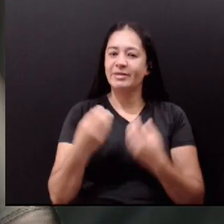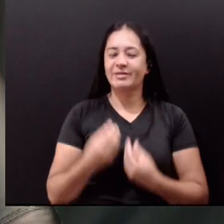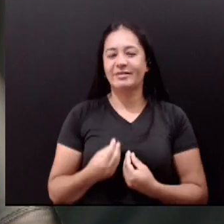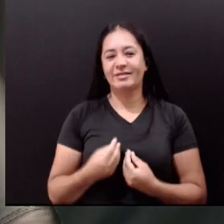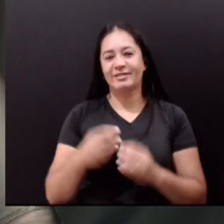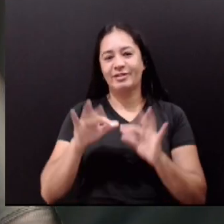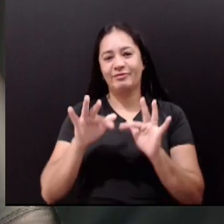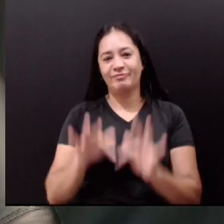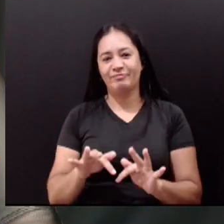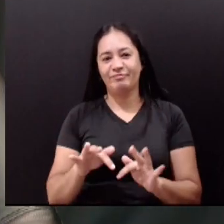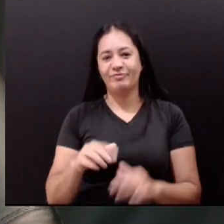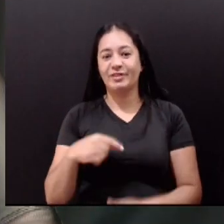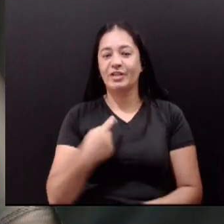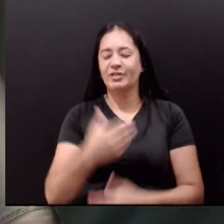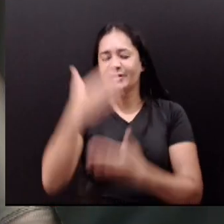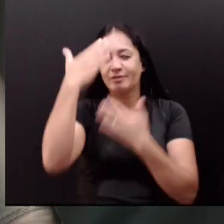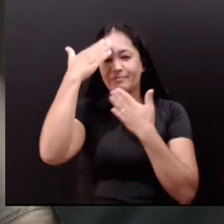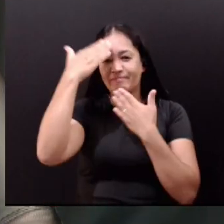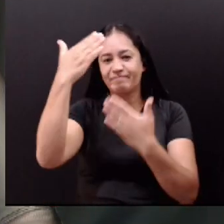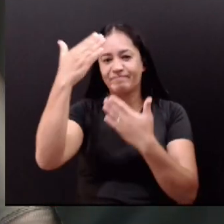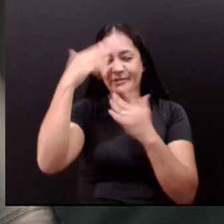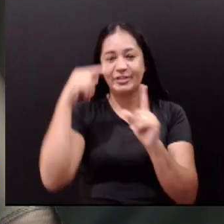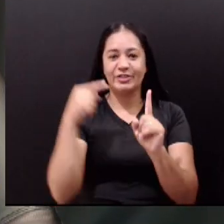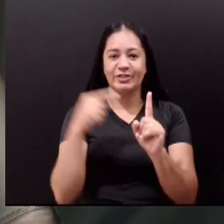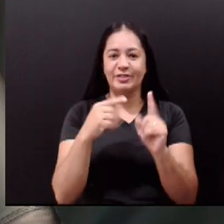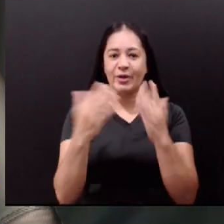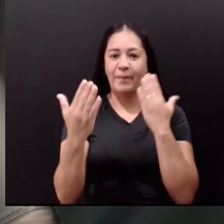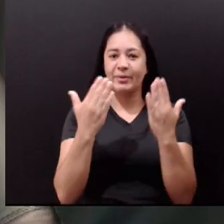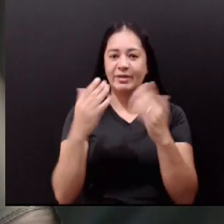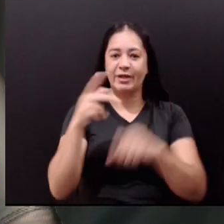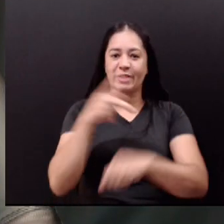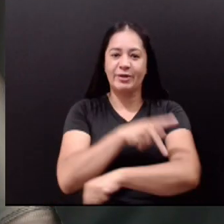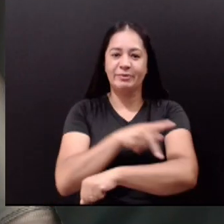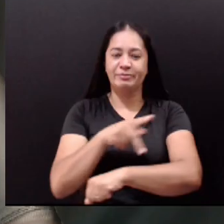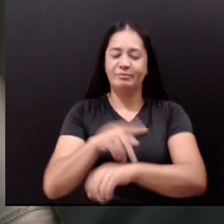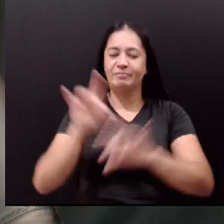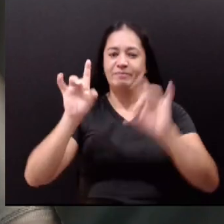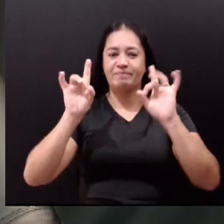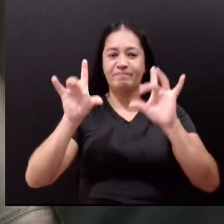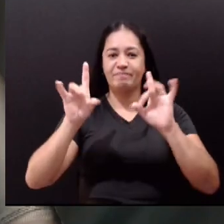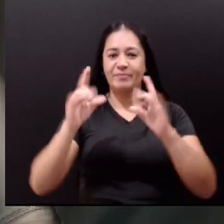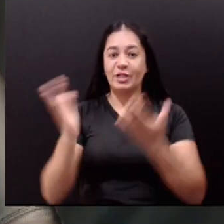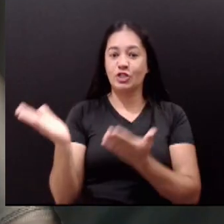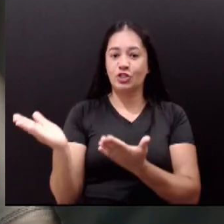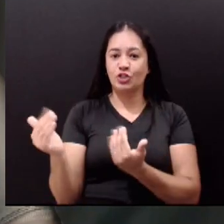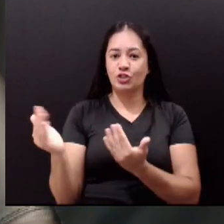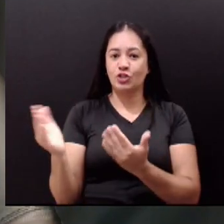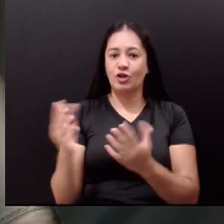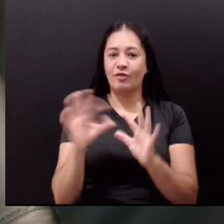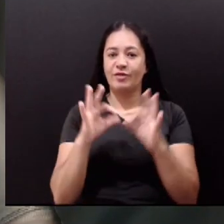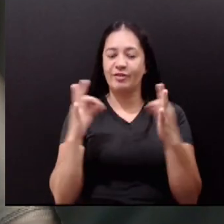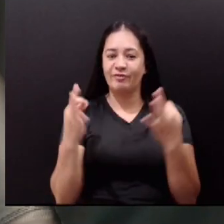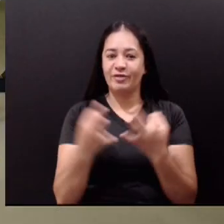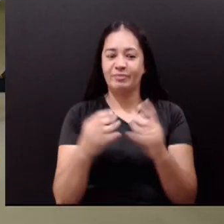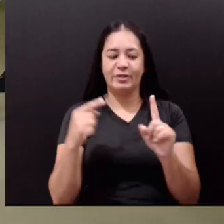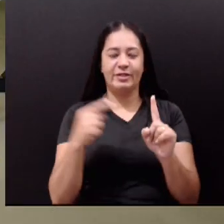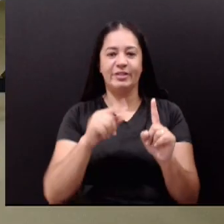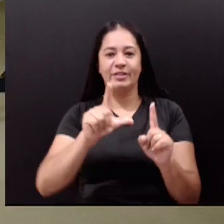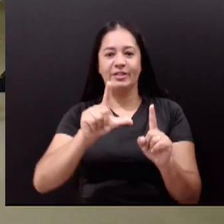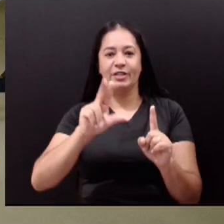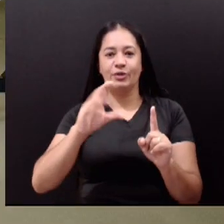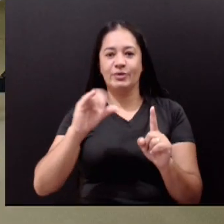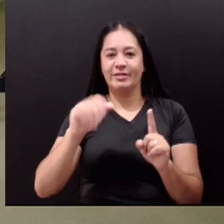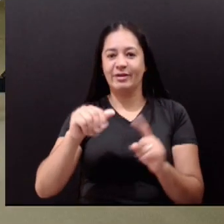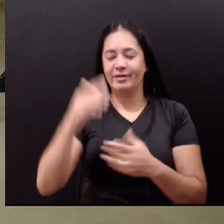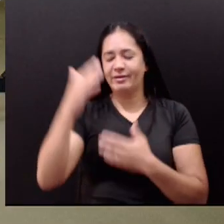gratidão à psicopedagoga e pedagoga especialista em jovens e família, Luciana Mello. Obrigada pela sua contribuição. Você viu